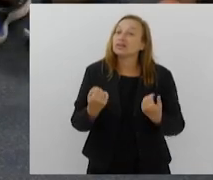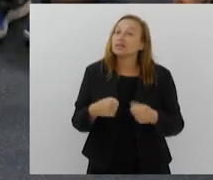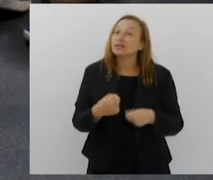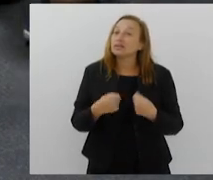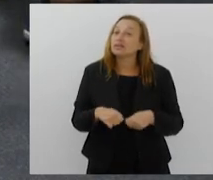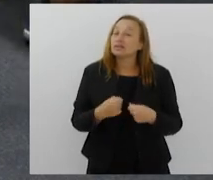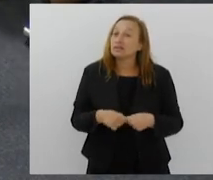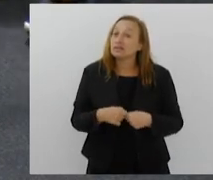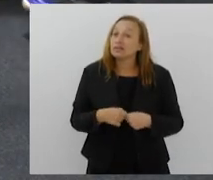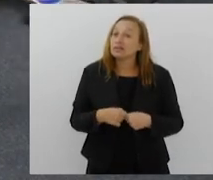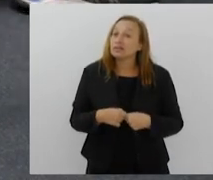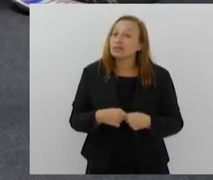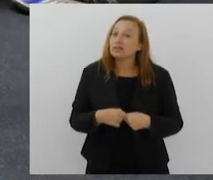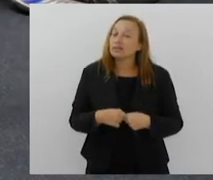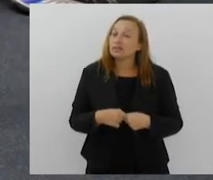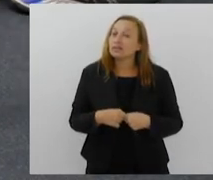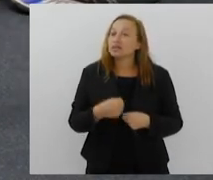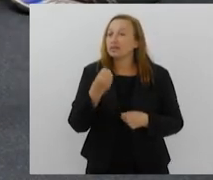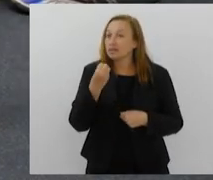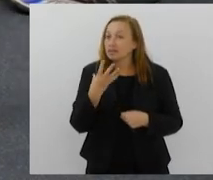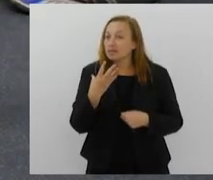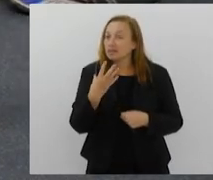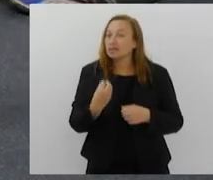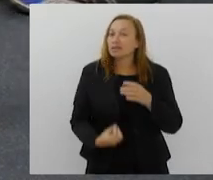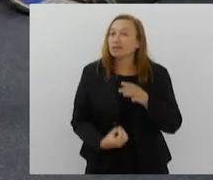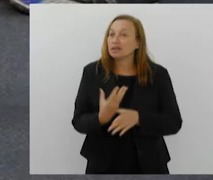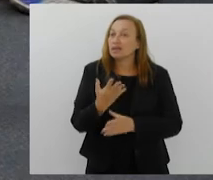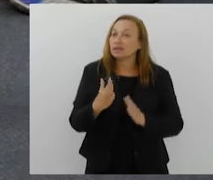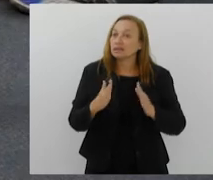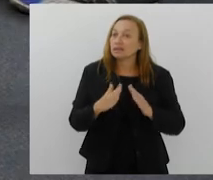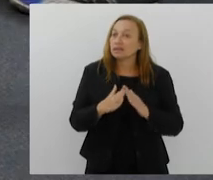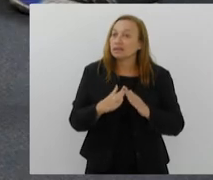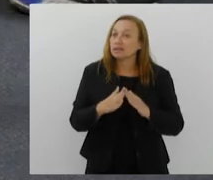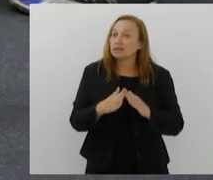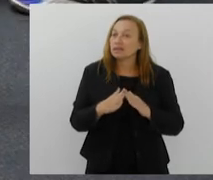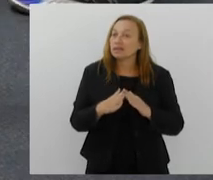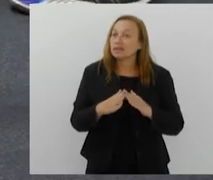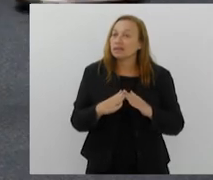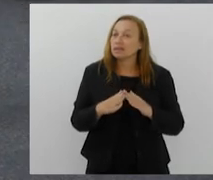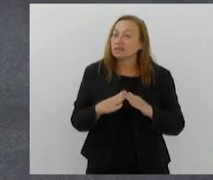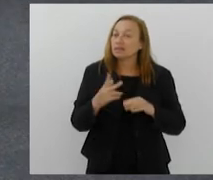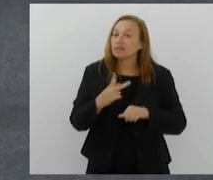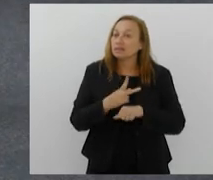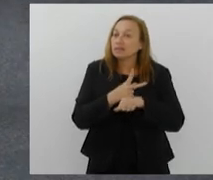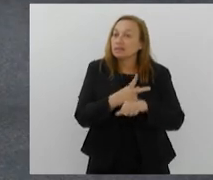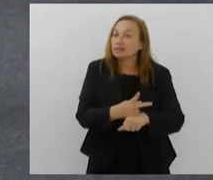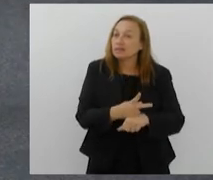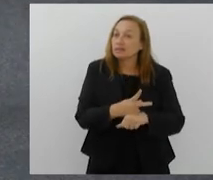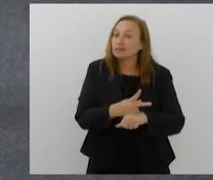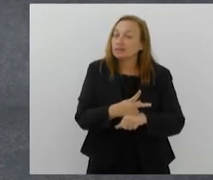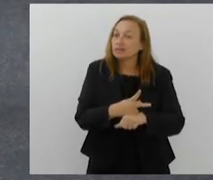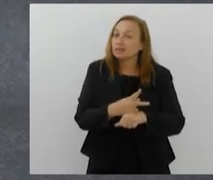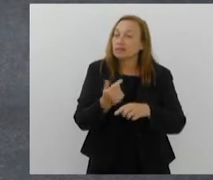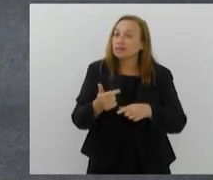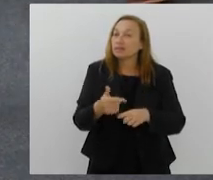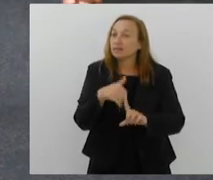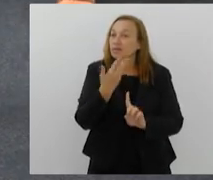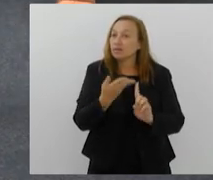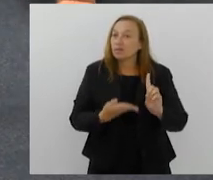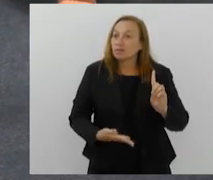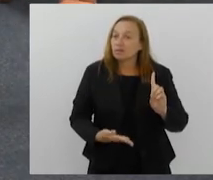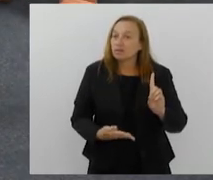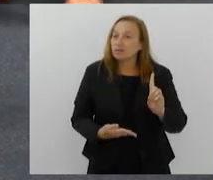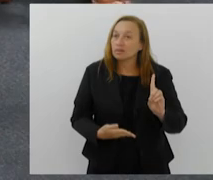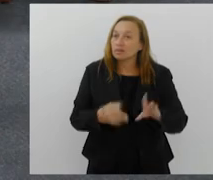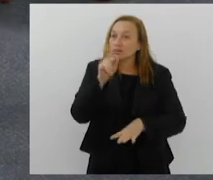precisamos, seria... de bom tom criar aqui nessa casa algum prêmio, alguma moção para homenagear